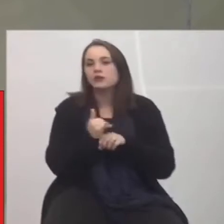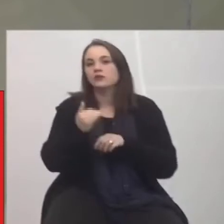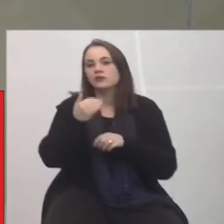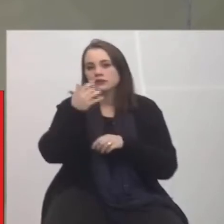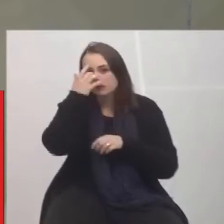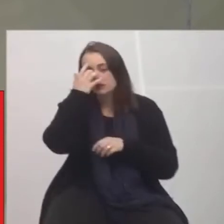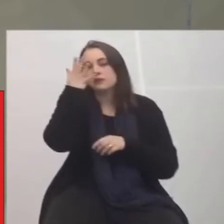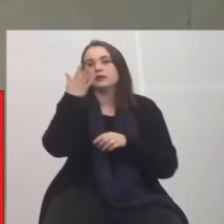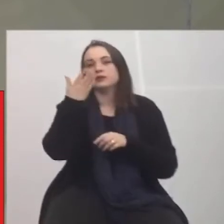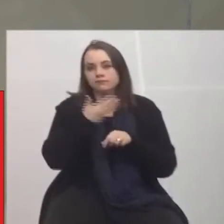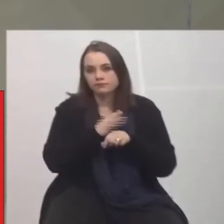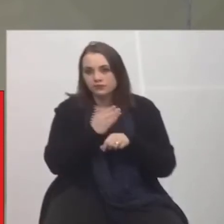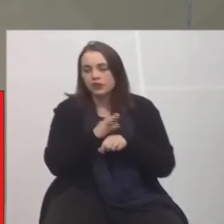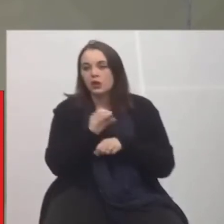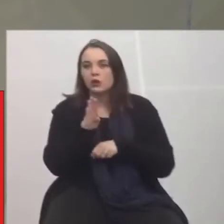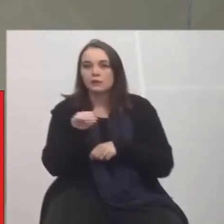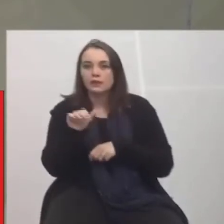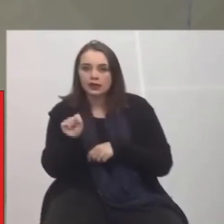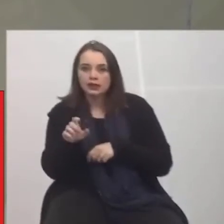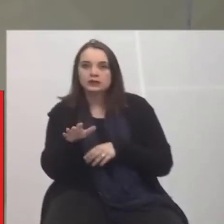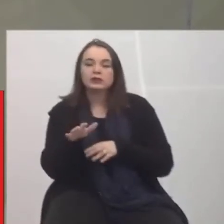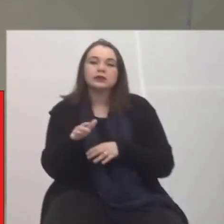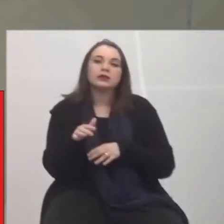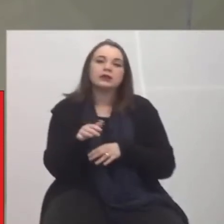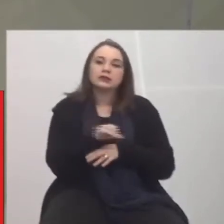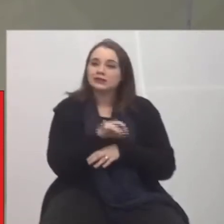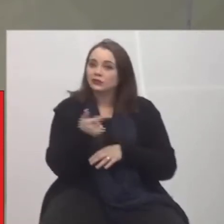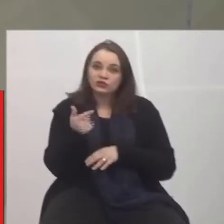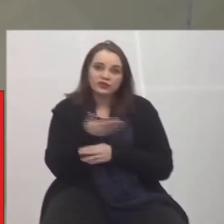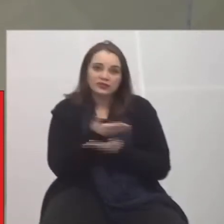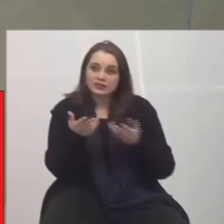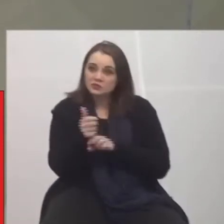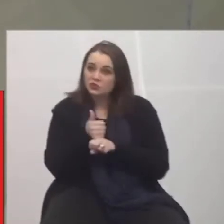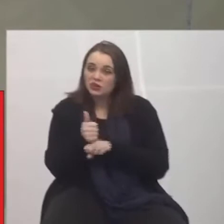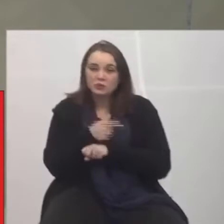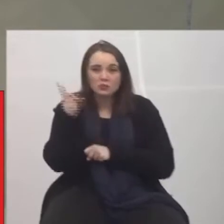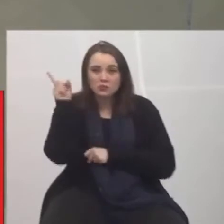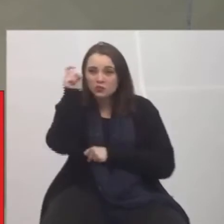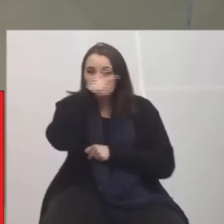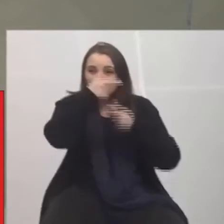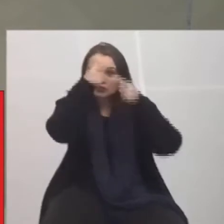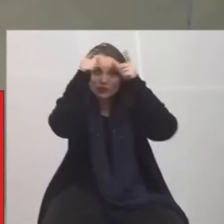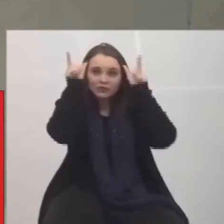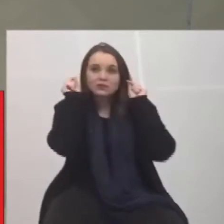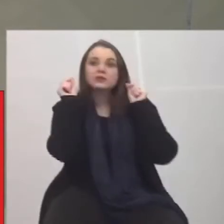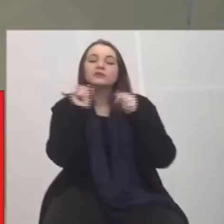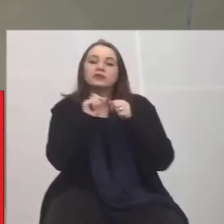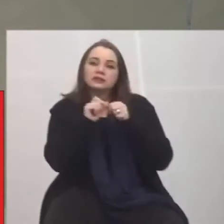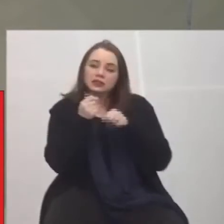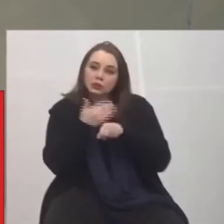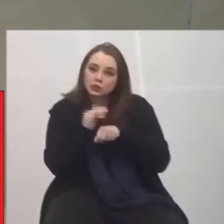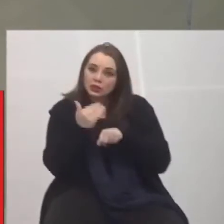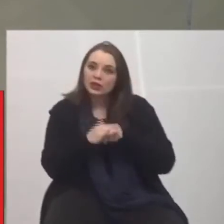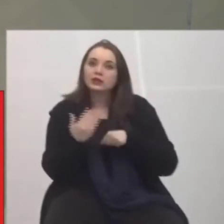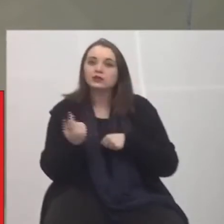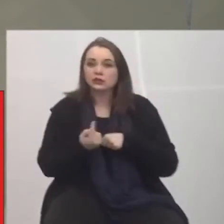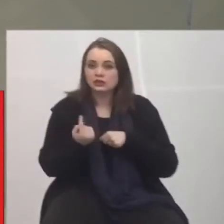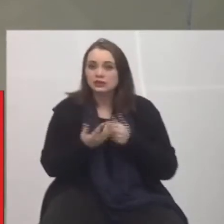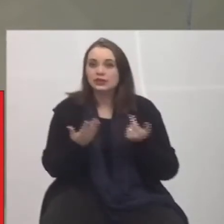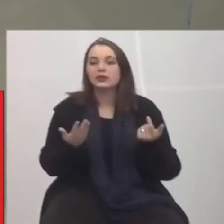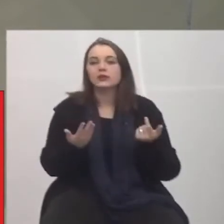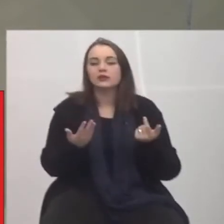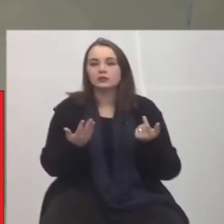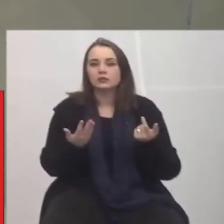dos testes na UBS. Sem esse apoio, seria difícil o enfermeiro fazer, né, e ser dado